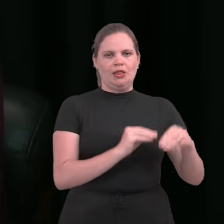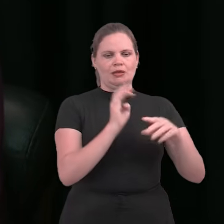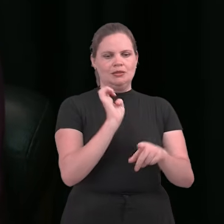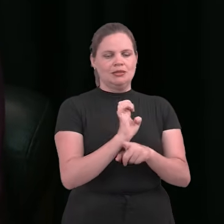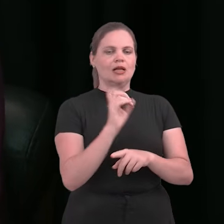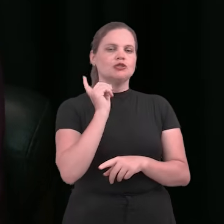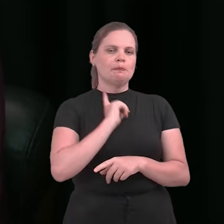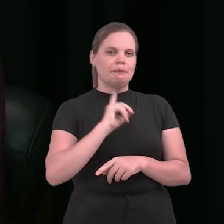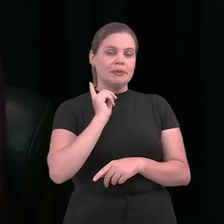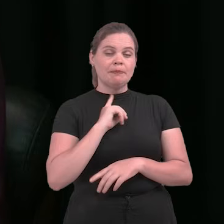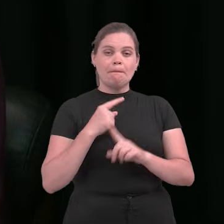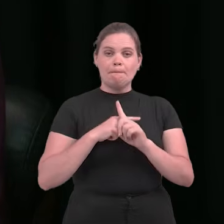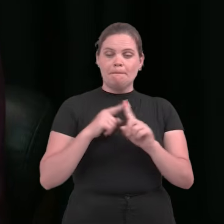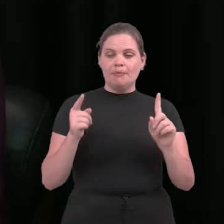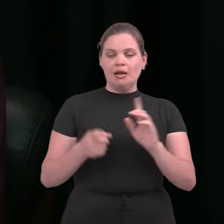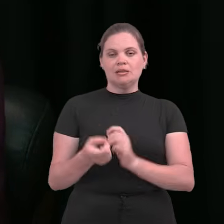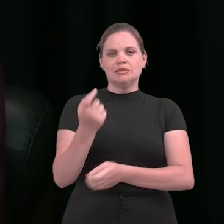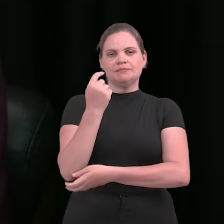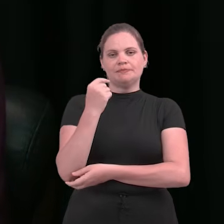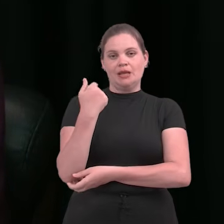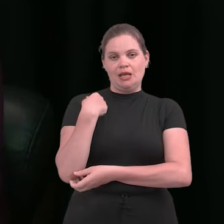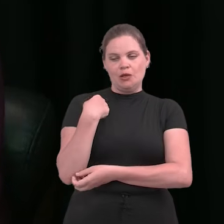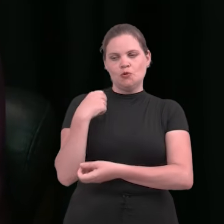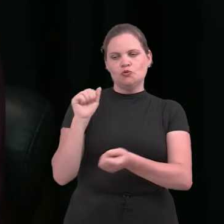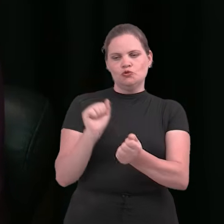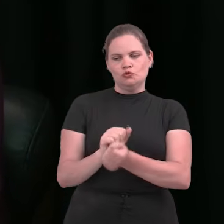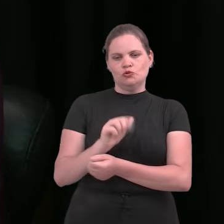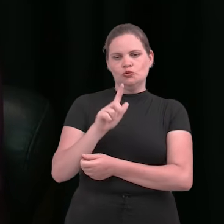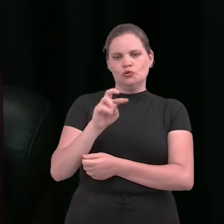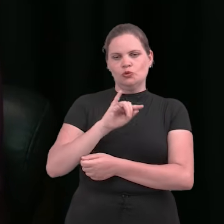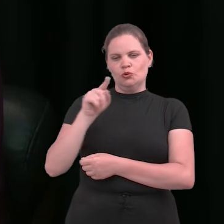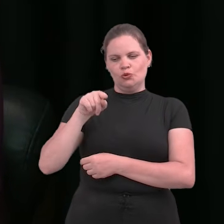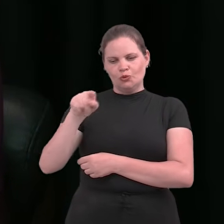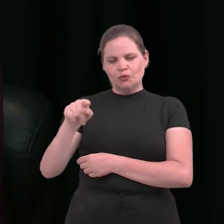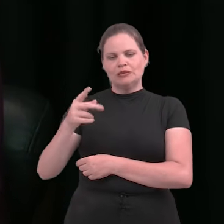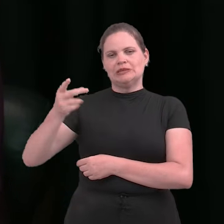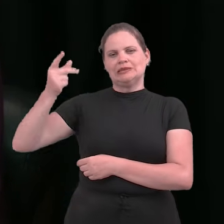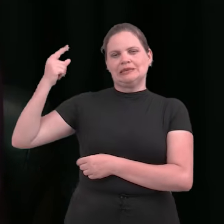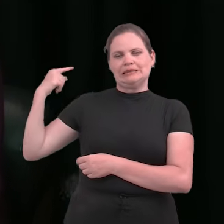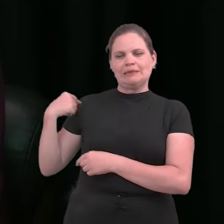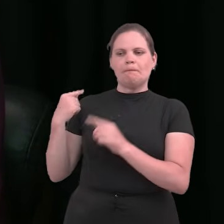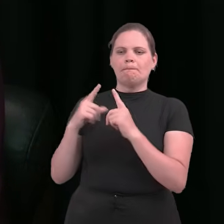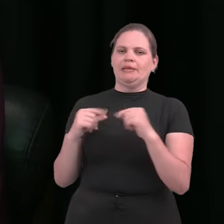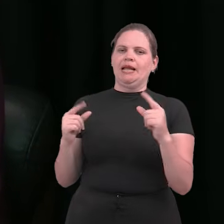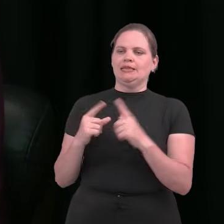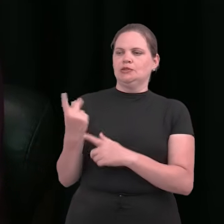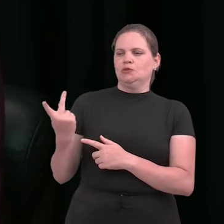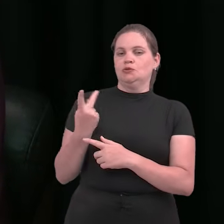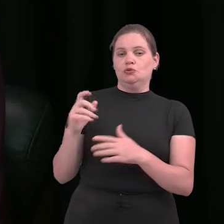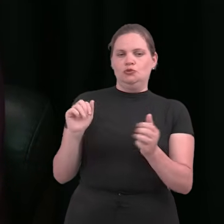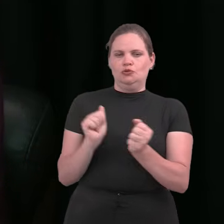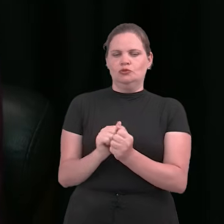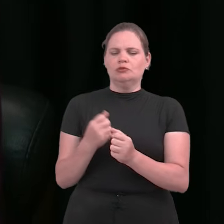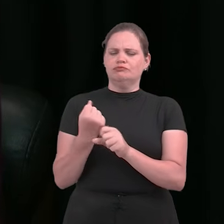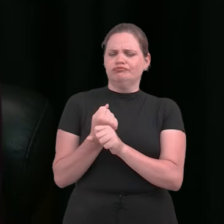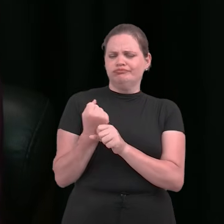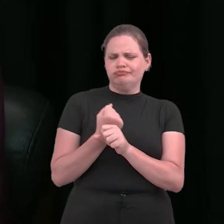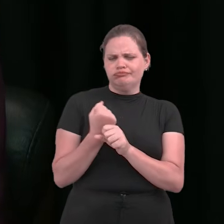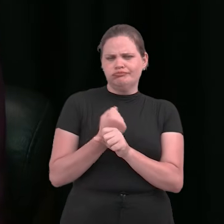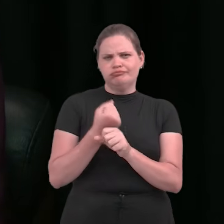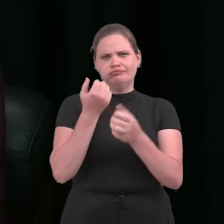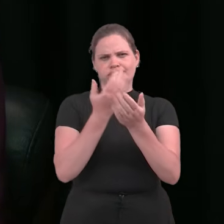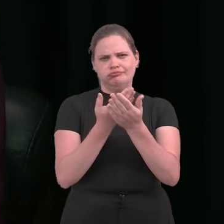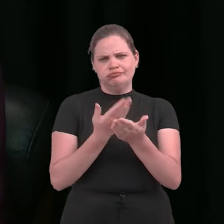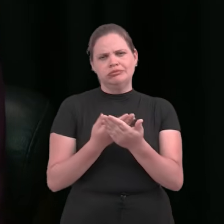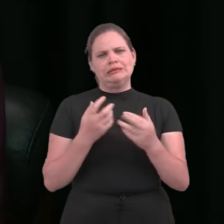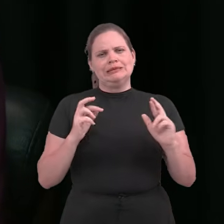Sim. Mas a nossa trajetória, eu e o Luiz, começamos lá em Brasília nesse tempo, né? Então foram muitos anos